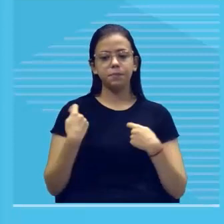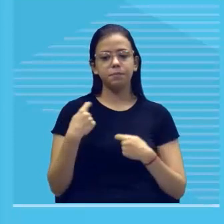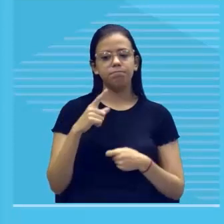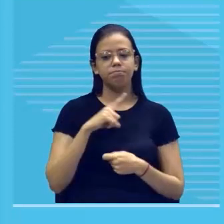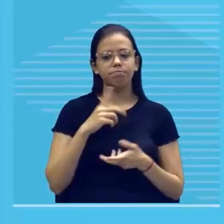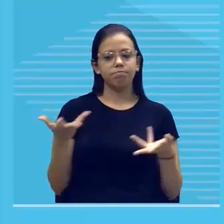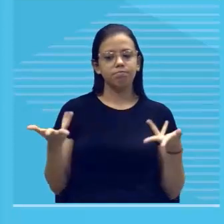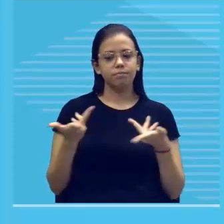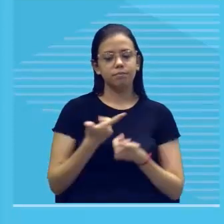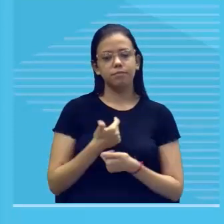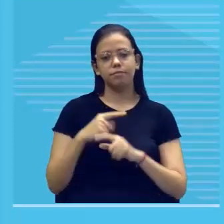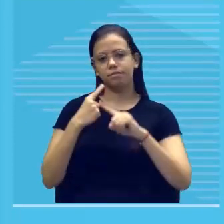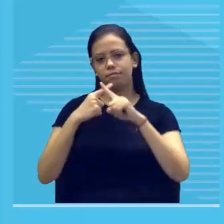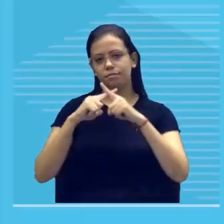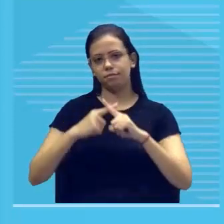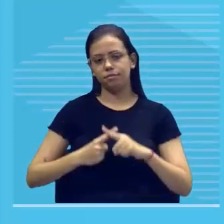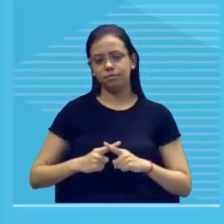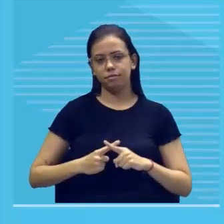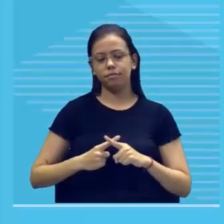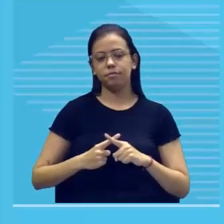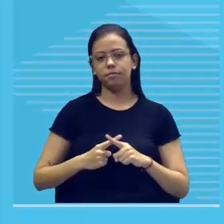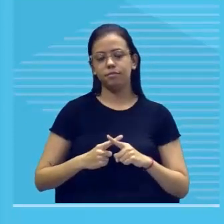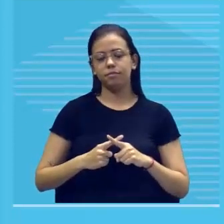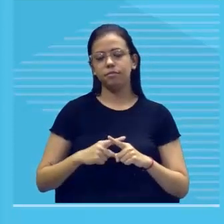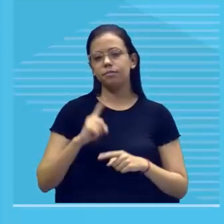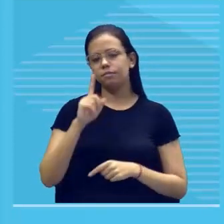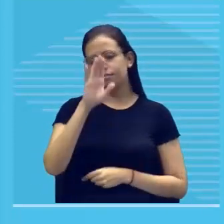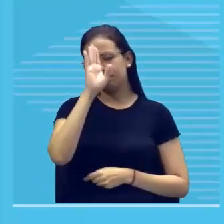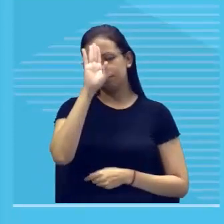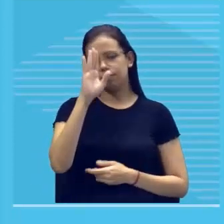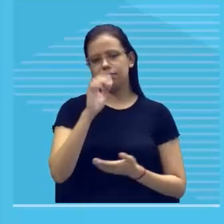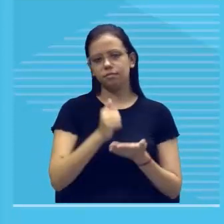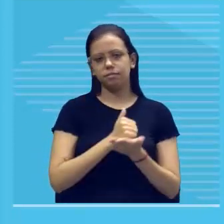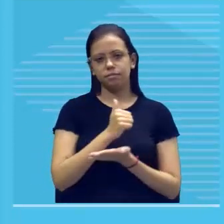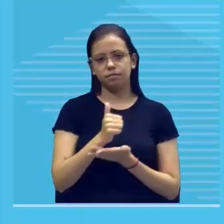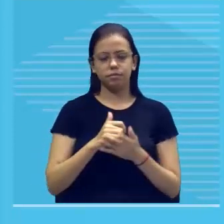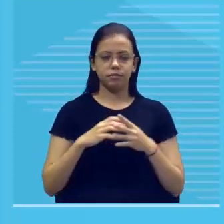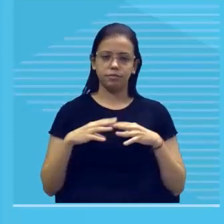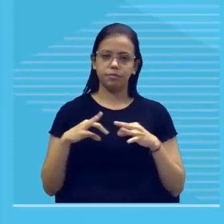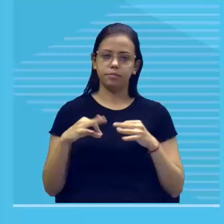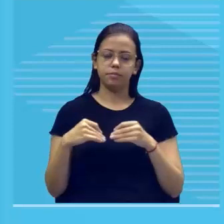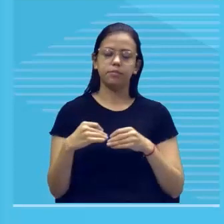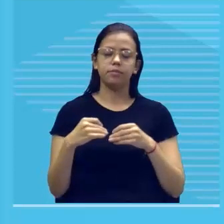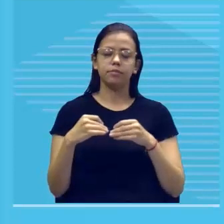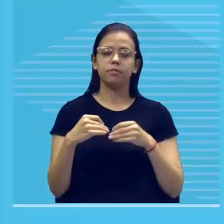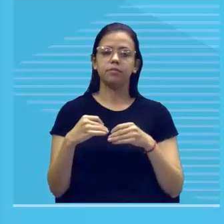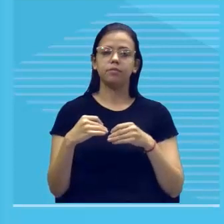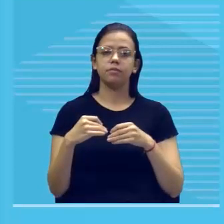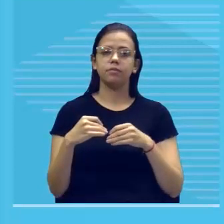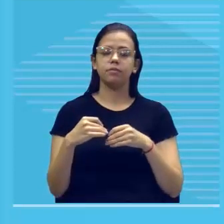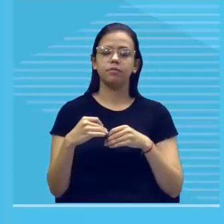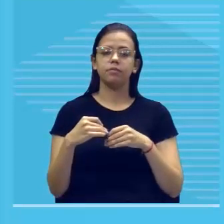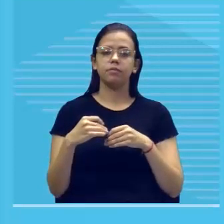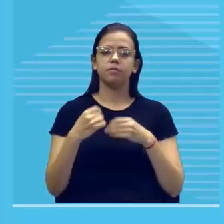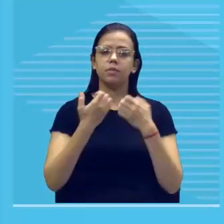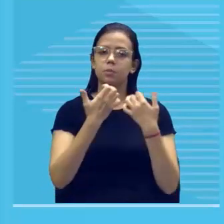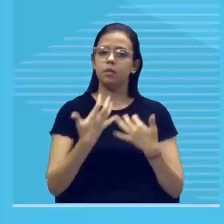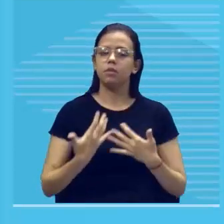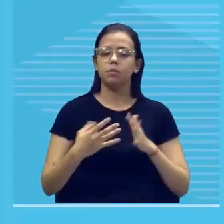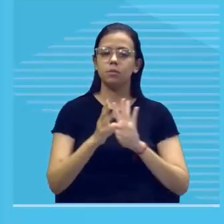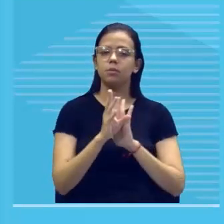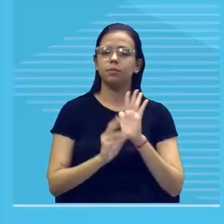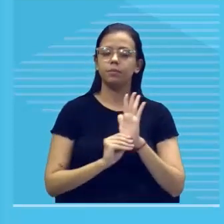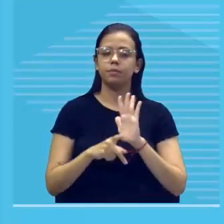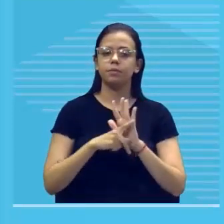que ter um bom domínio de tabuada princípio básico para todo o desenvolvimento dos conteúdos de